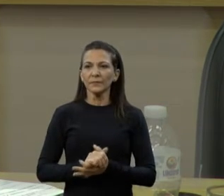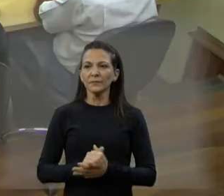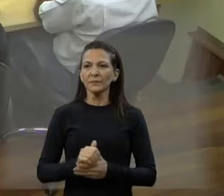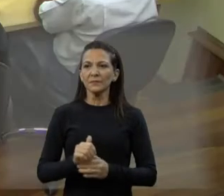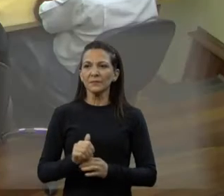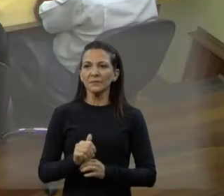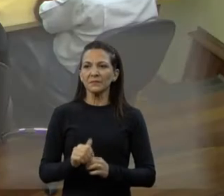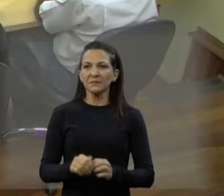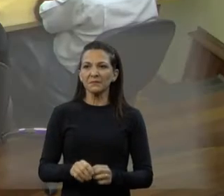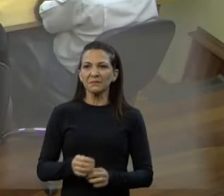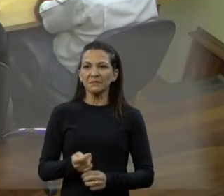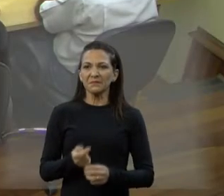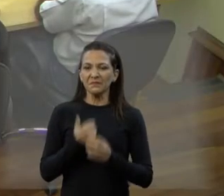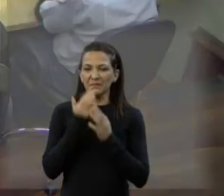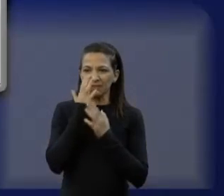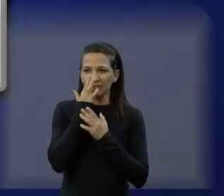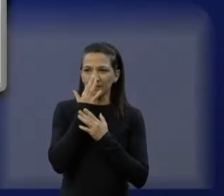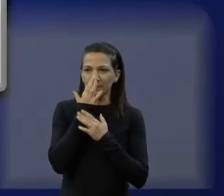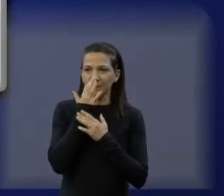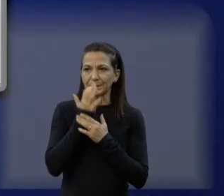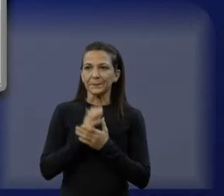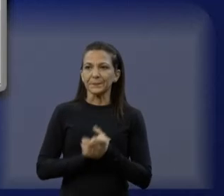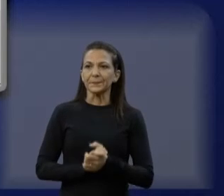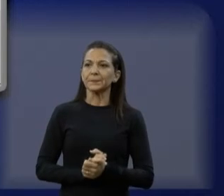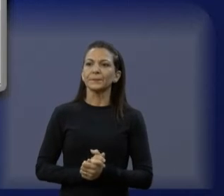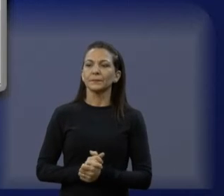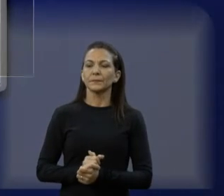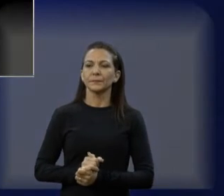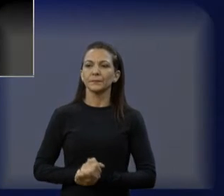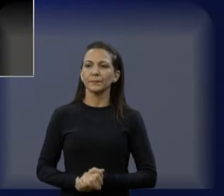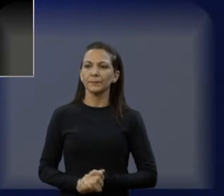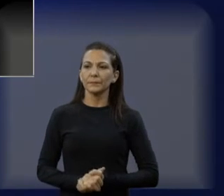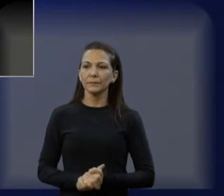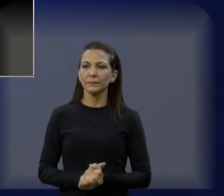E aí e não é 17